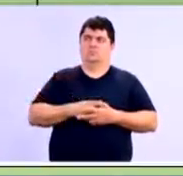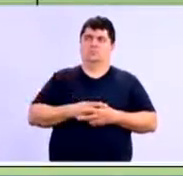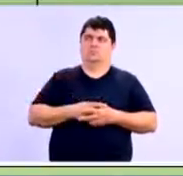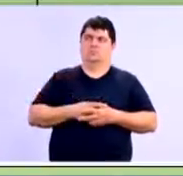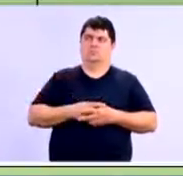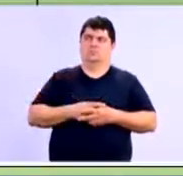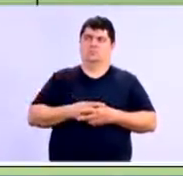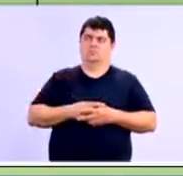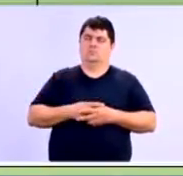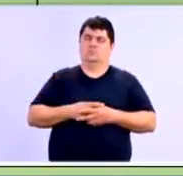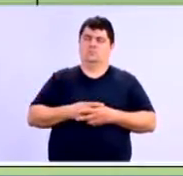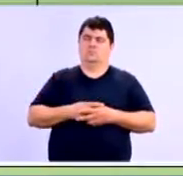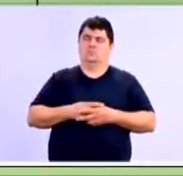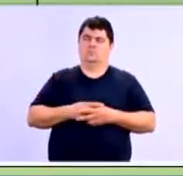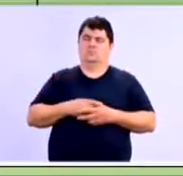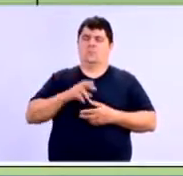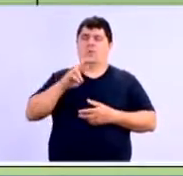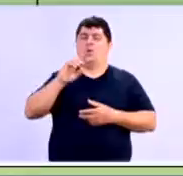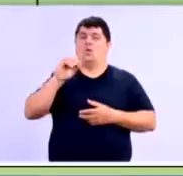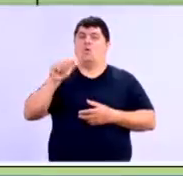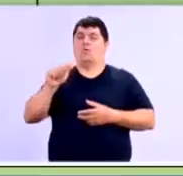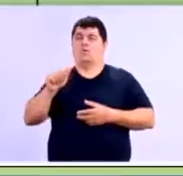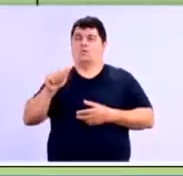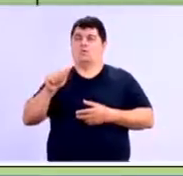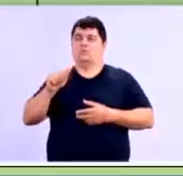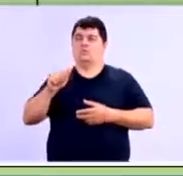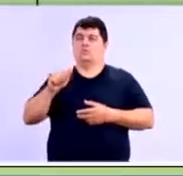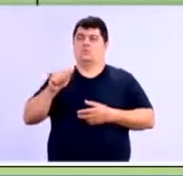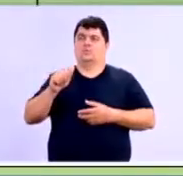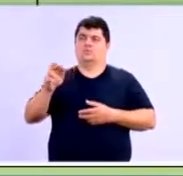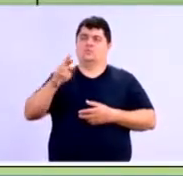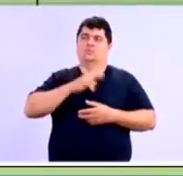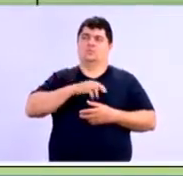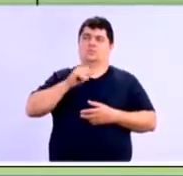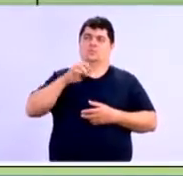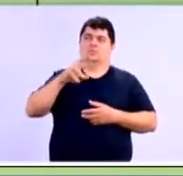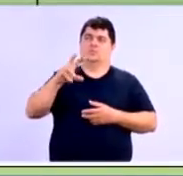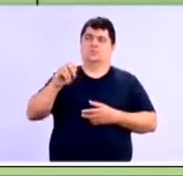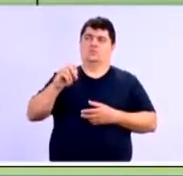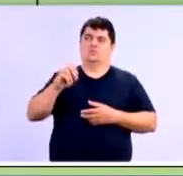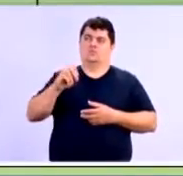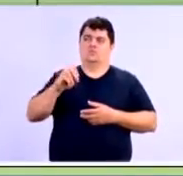0,1297. Então qual a rentabilidade do meu ativo? Pego aqui